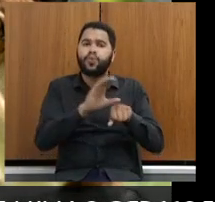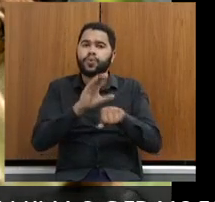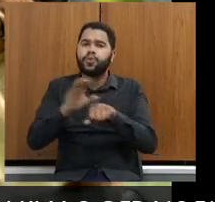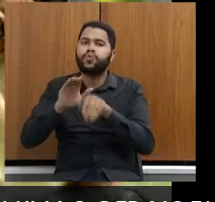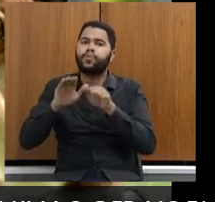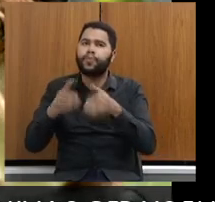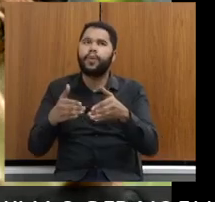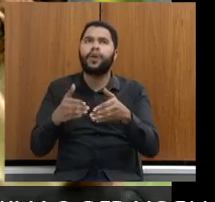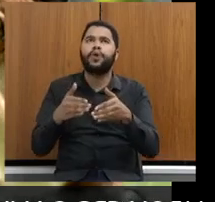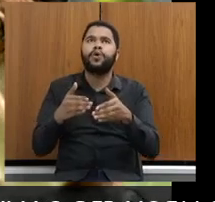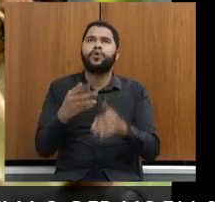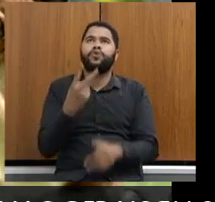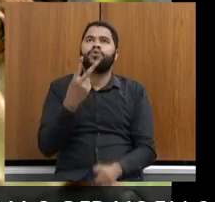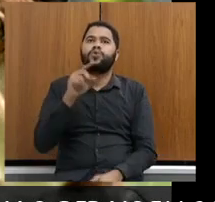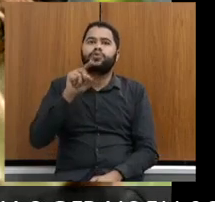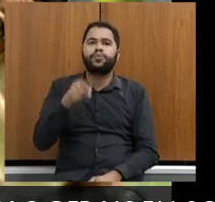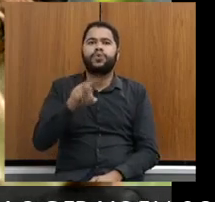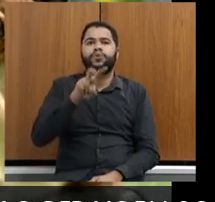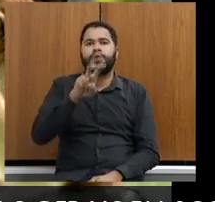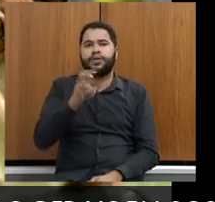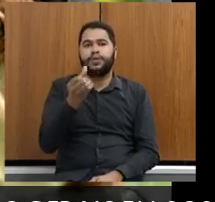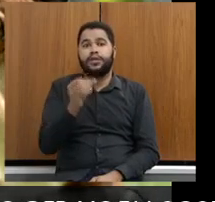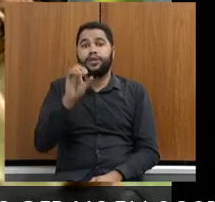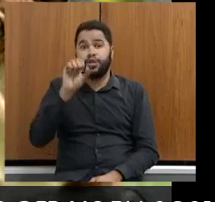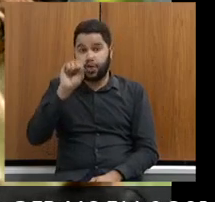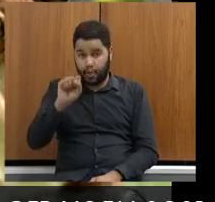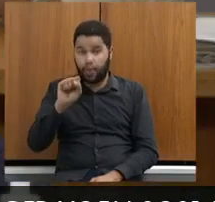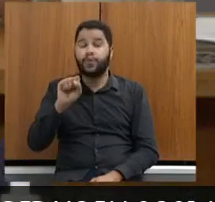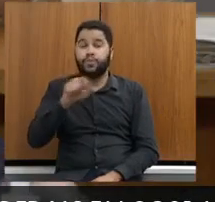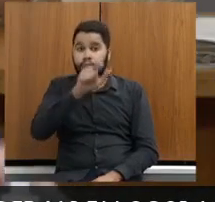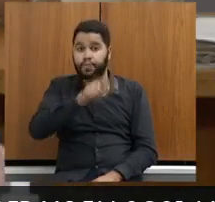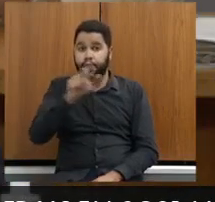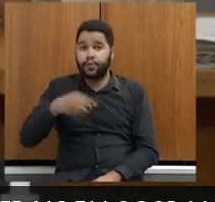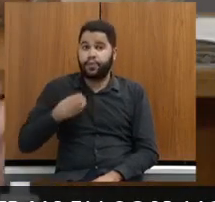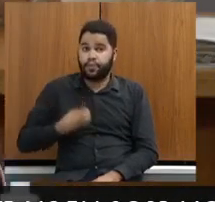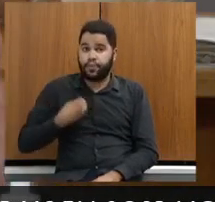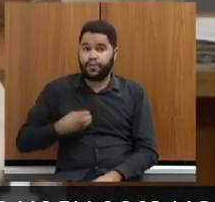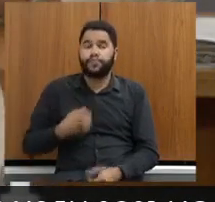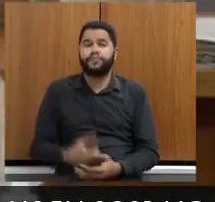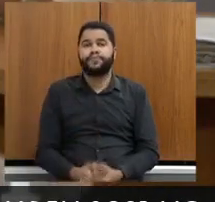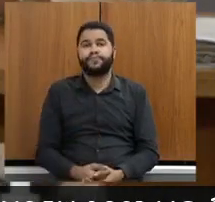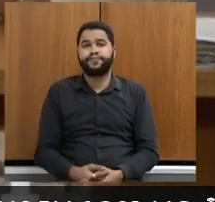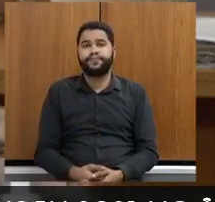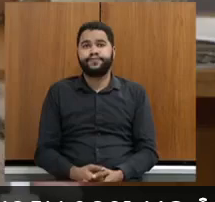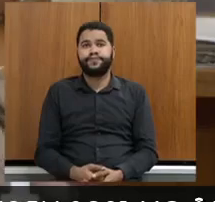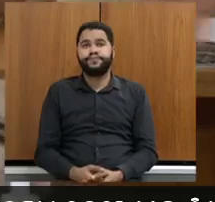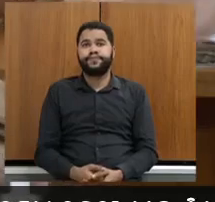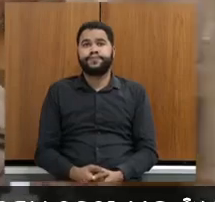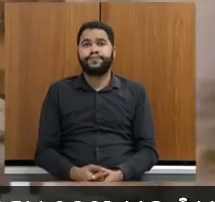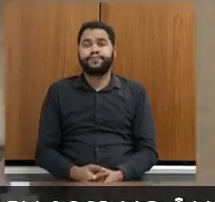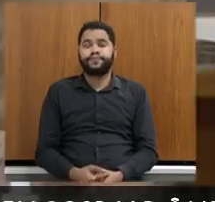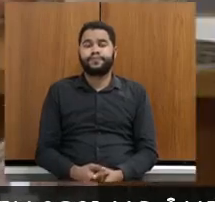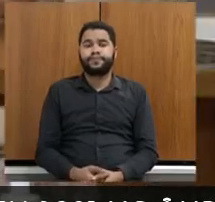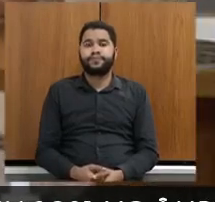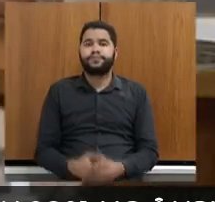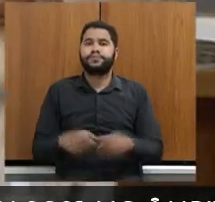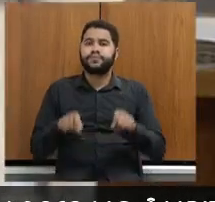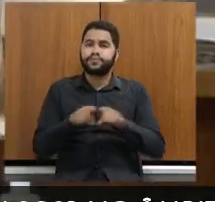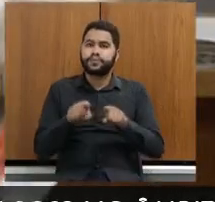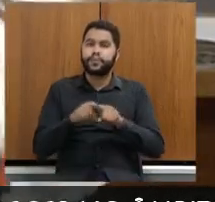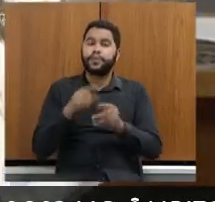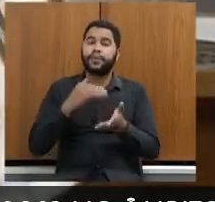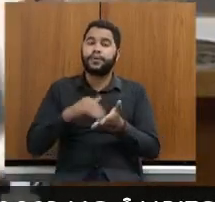para policiais pernagem para um 2568 servidores que participaram é aqui a gente tem na nossa